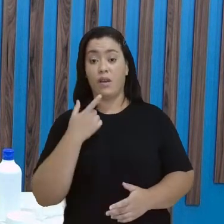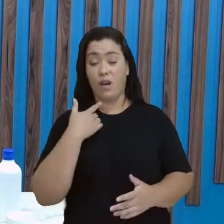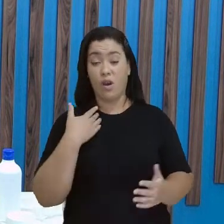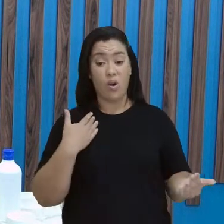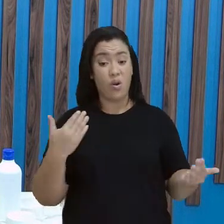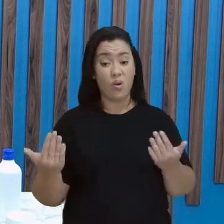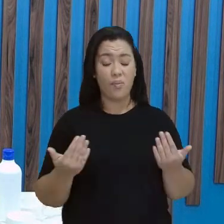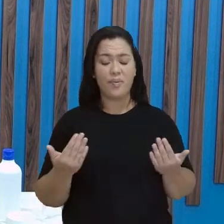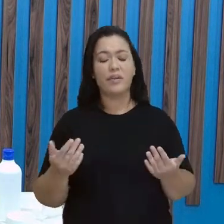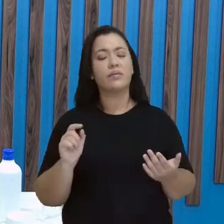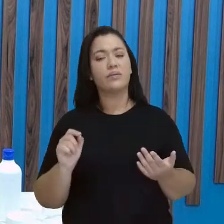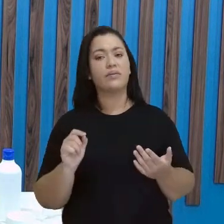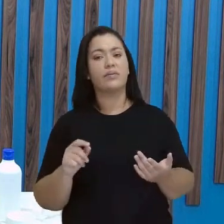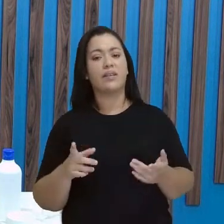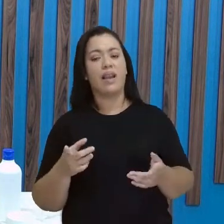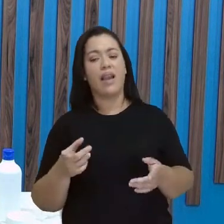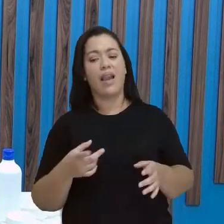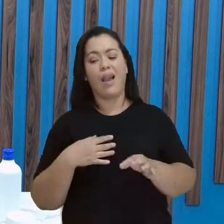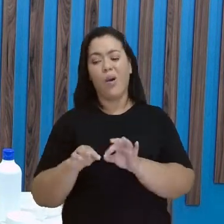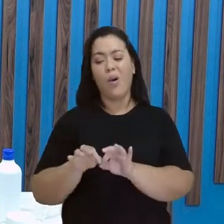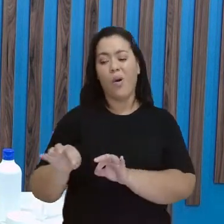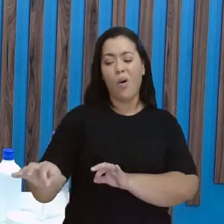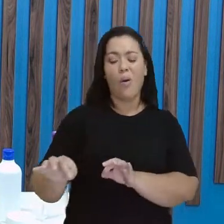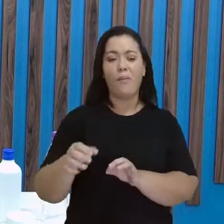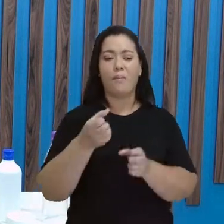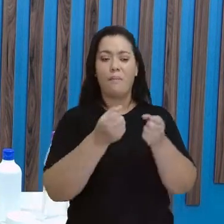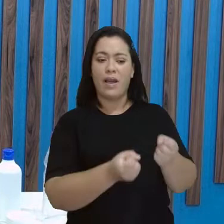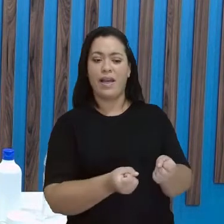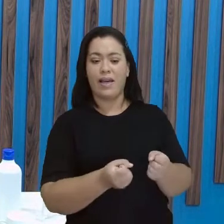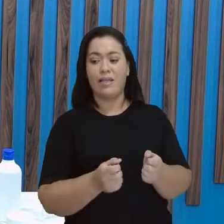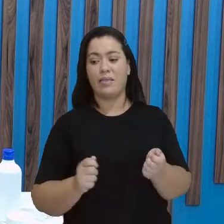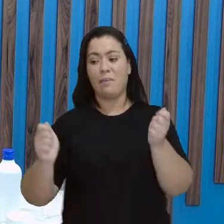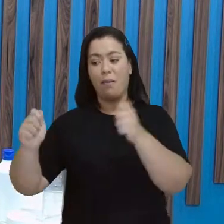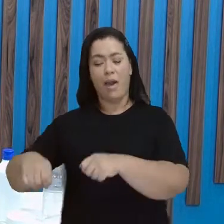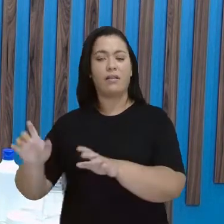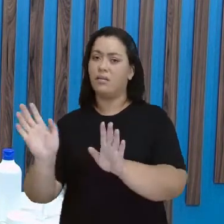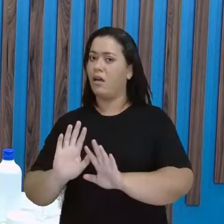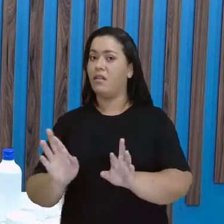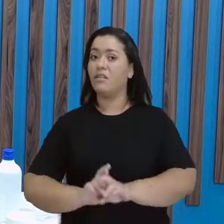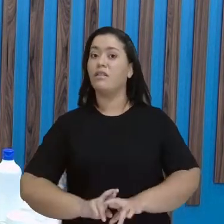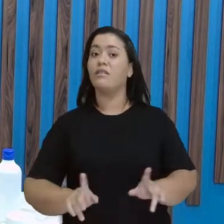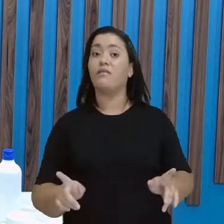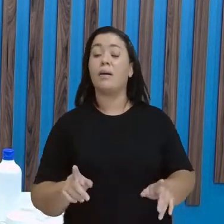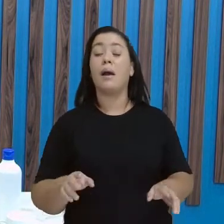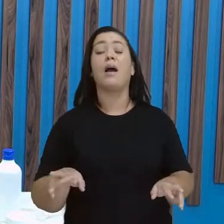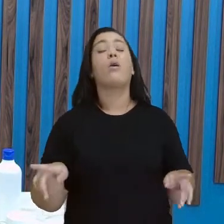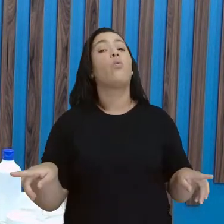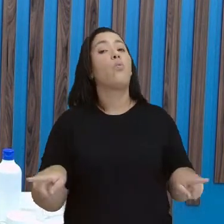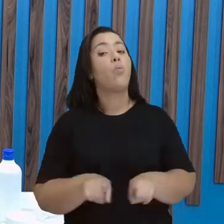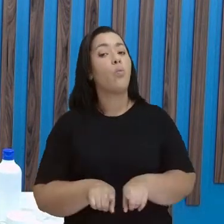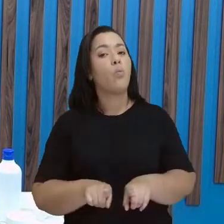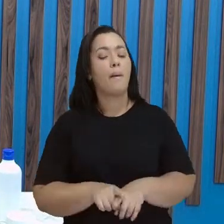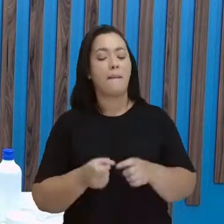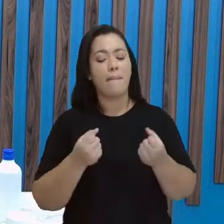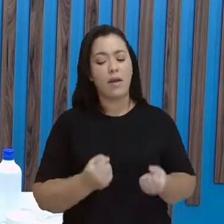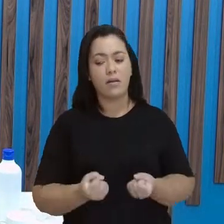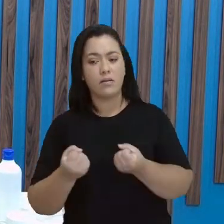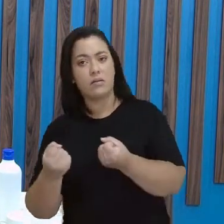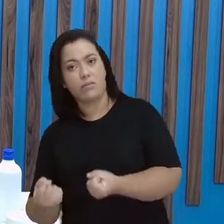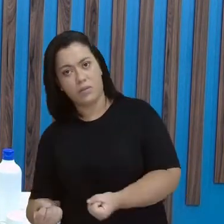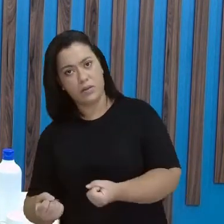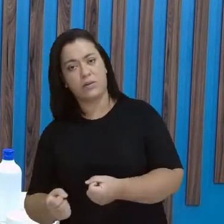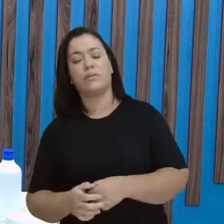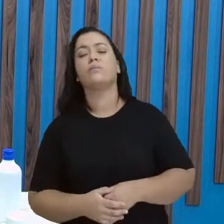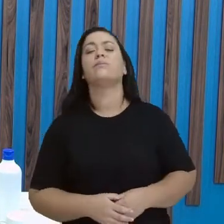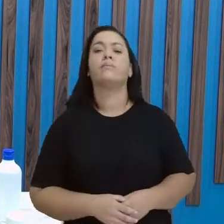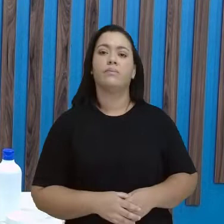comparando massa com comprimento, nem massa com capacidade. Eu estou comparando massas. Então, quando a gente está trabalhando com a